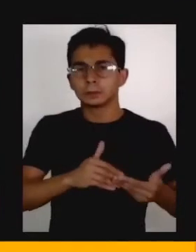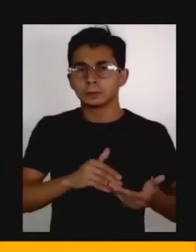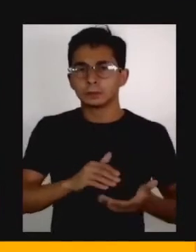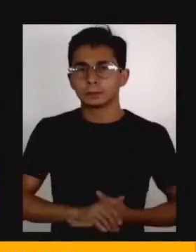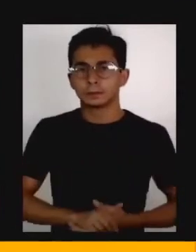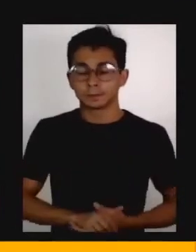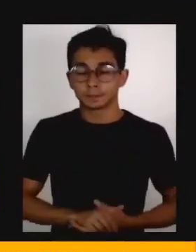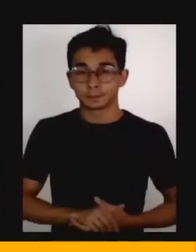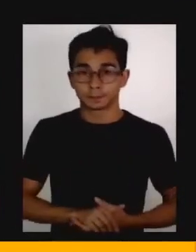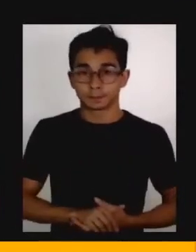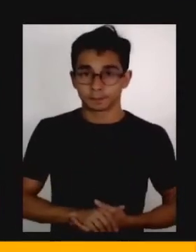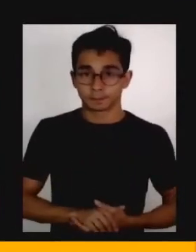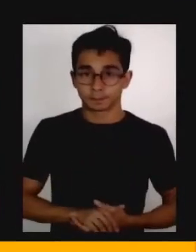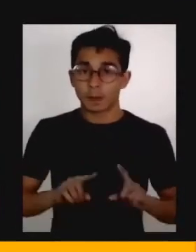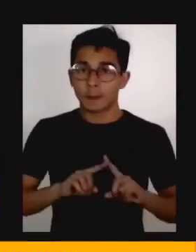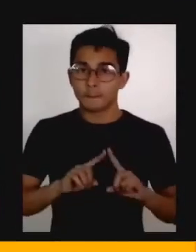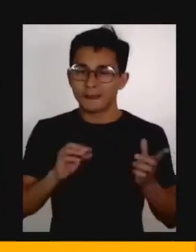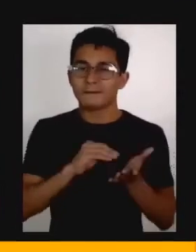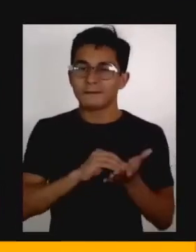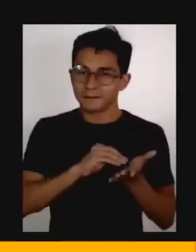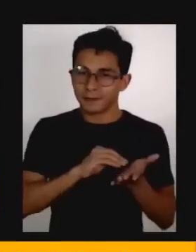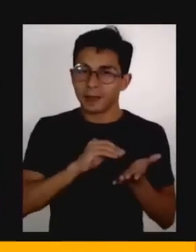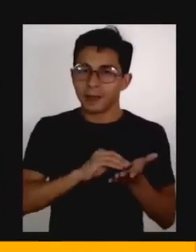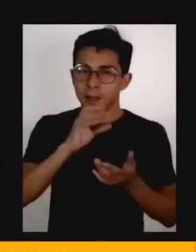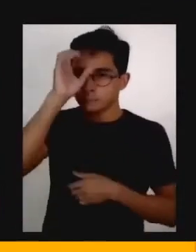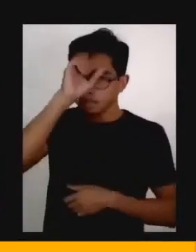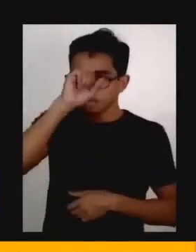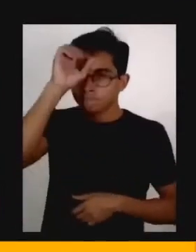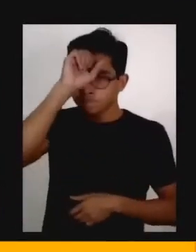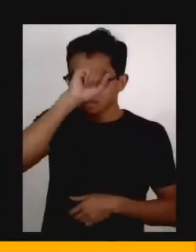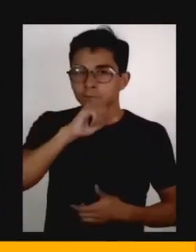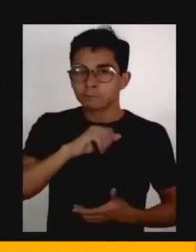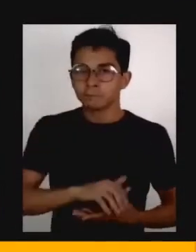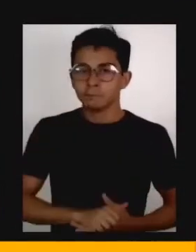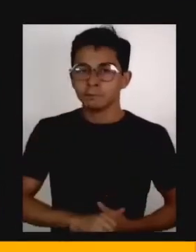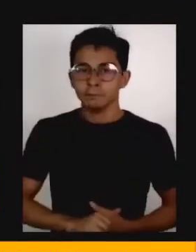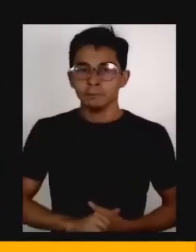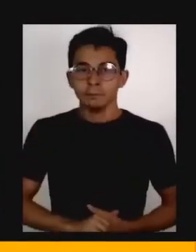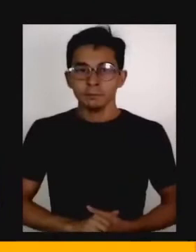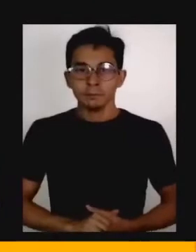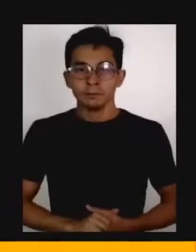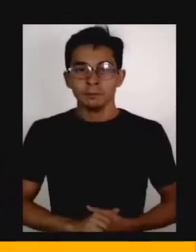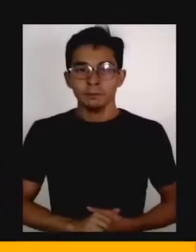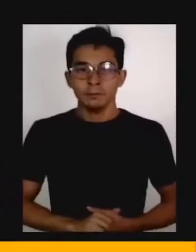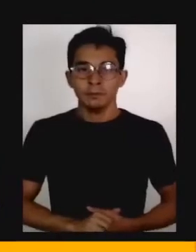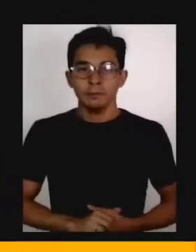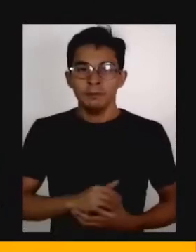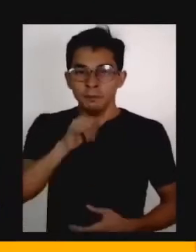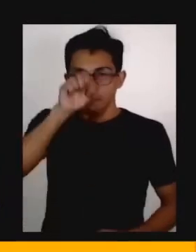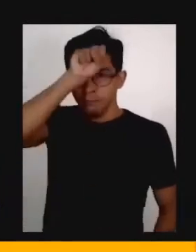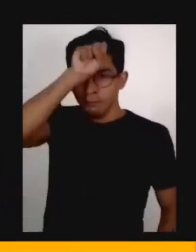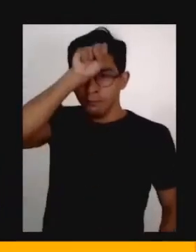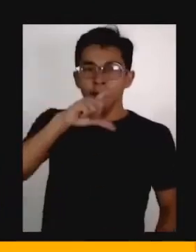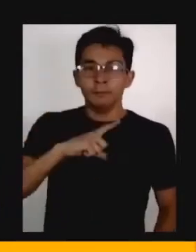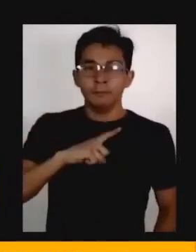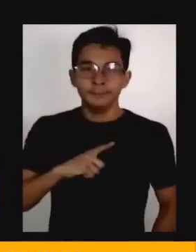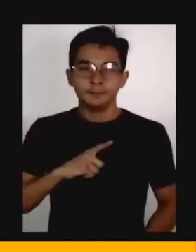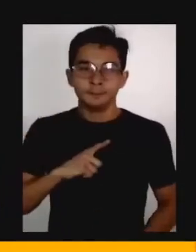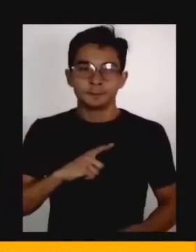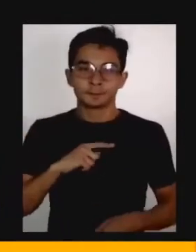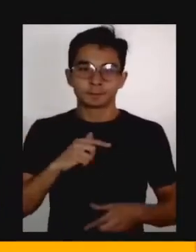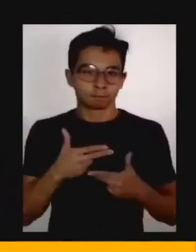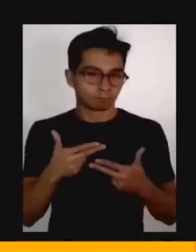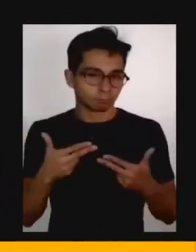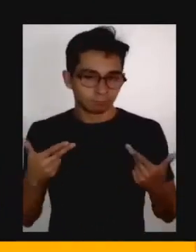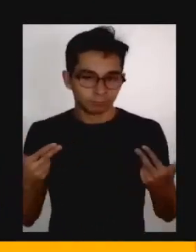mas ainda estamos aprendendo a comunidade aqui. A gente trabalha dentro da Samsung com diversas ferramentas. Uma delas